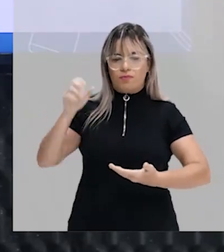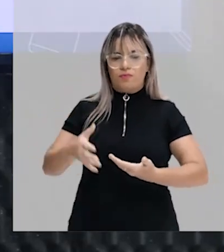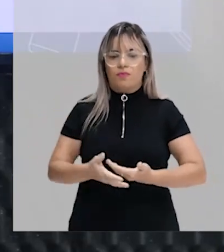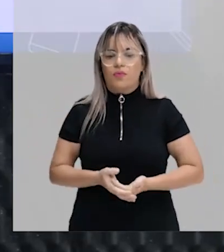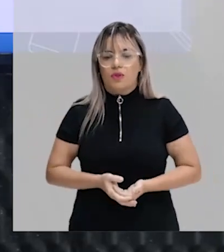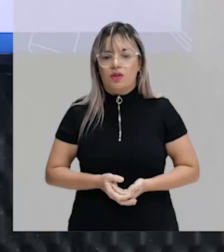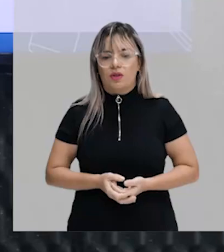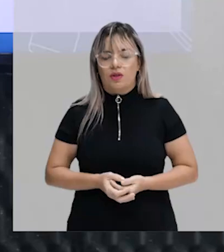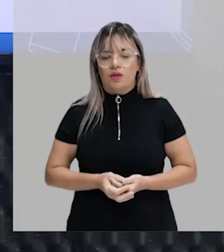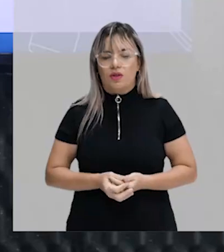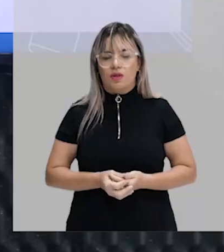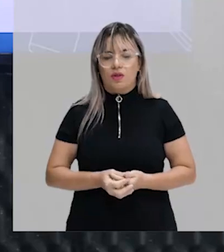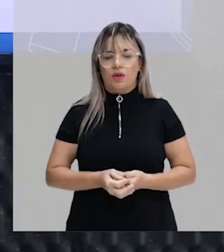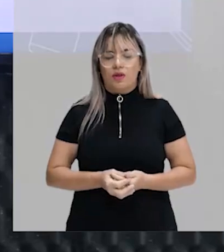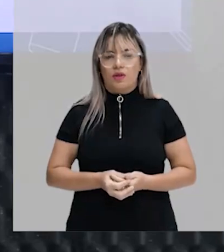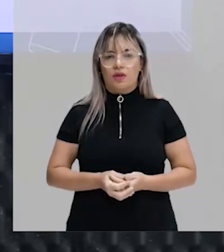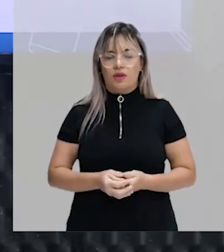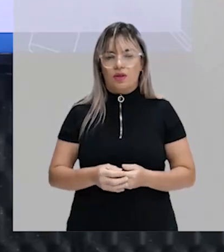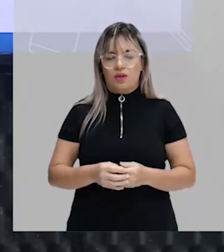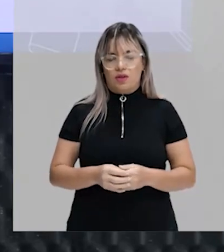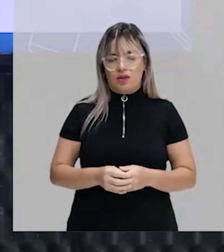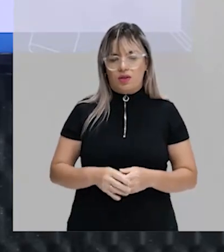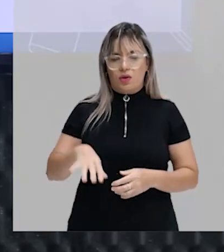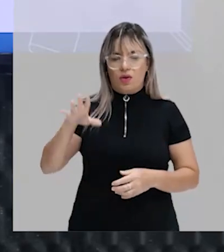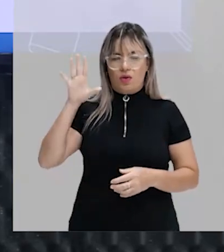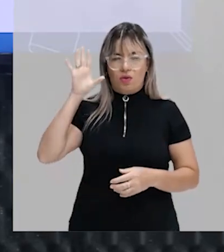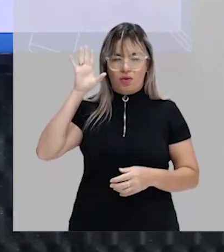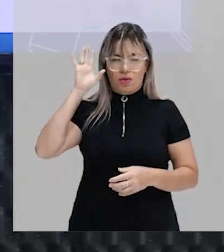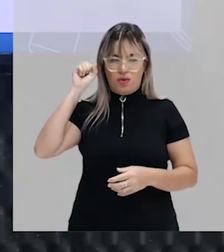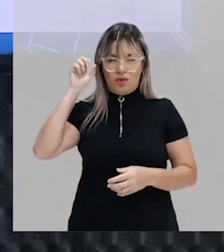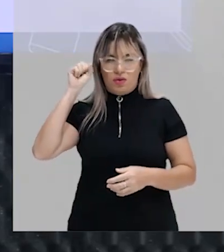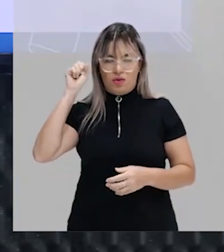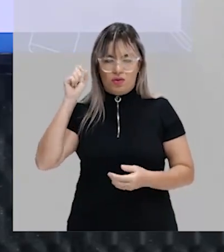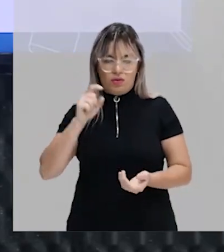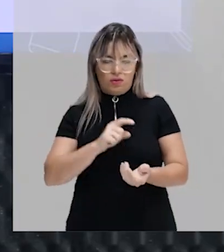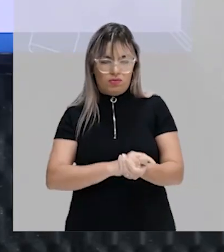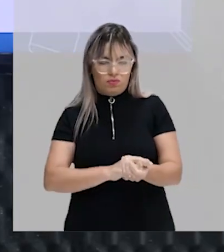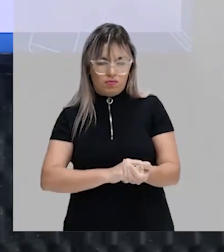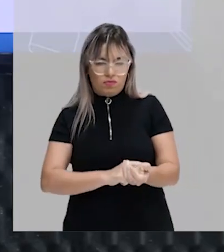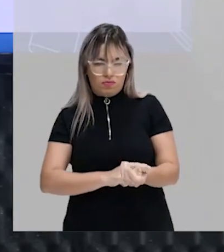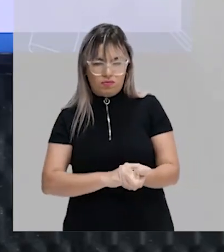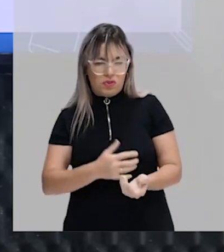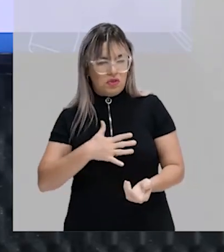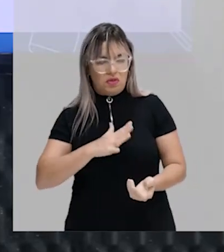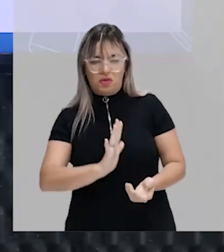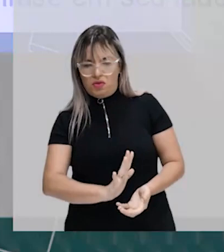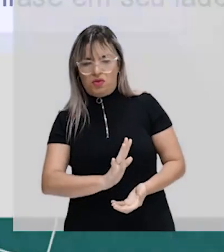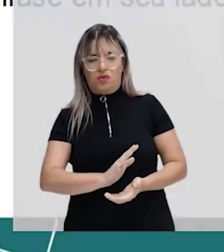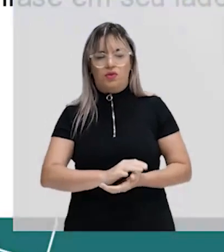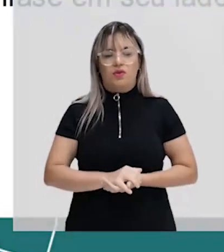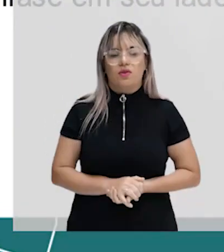desossego, porque o barulho incomoda e estou de range de rede. É isso aí, tá?